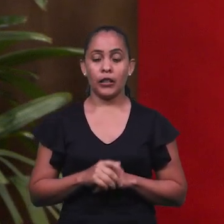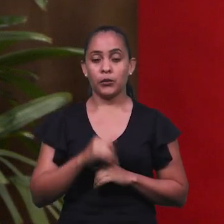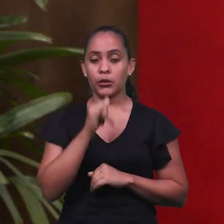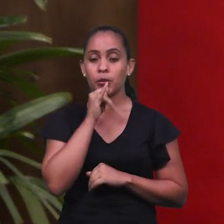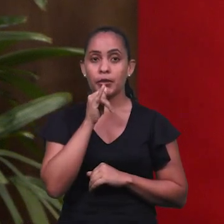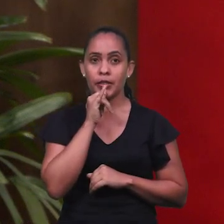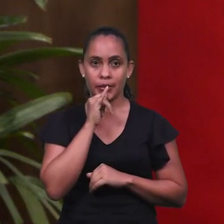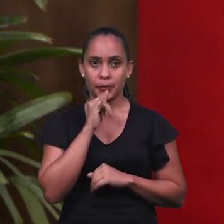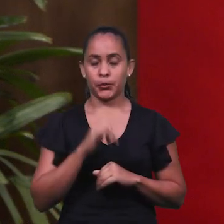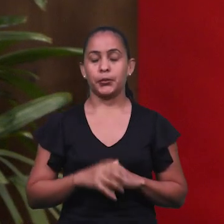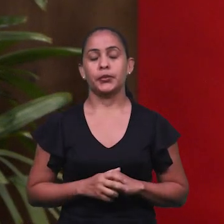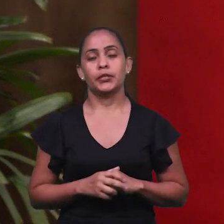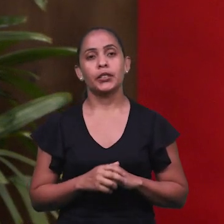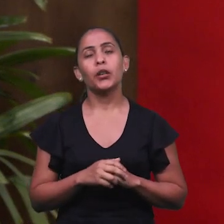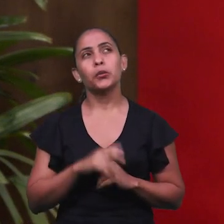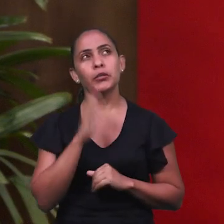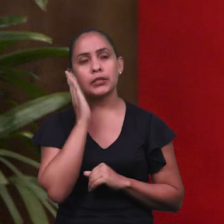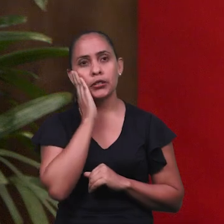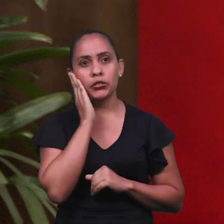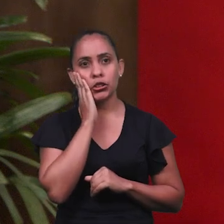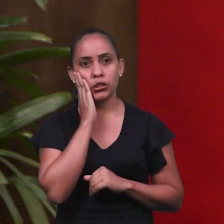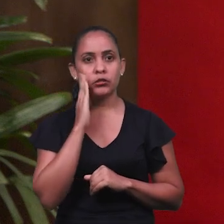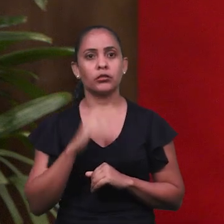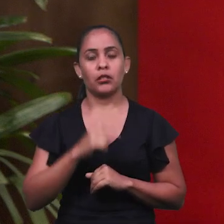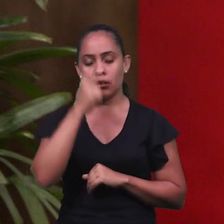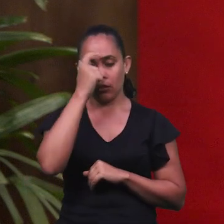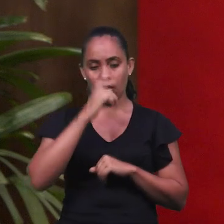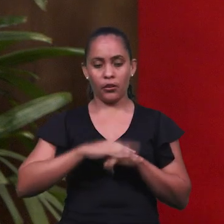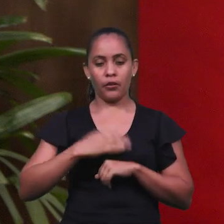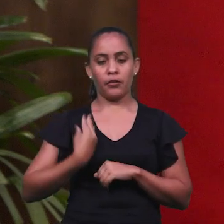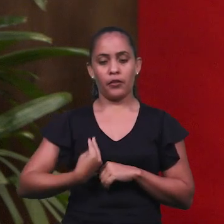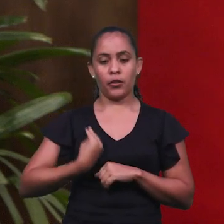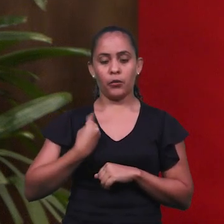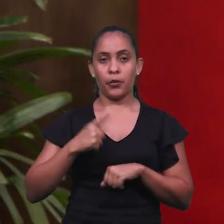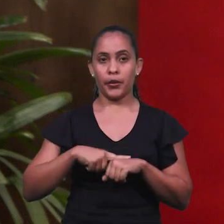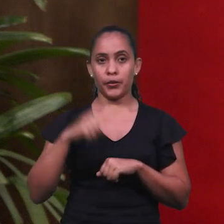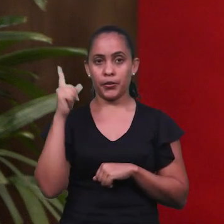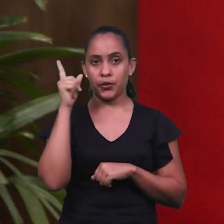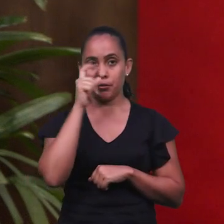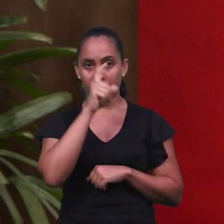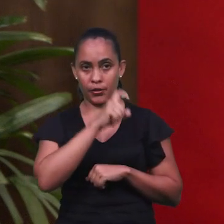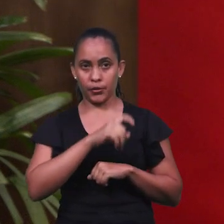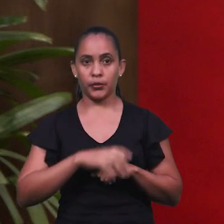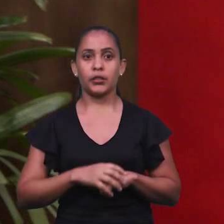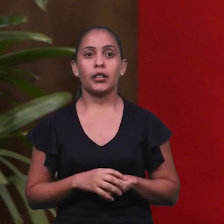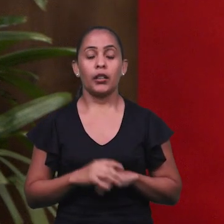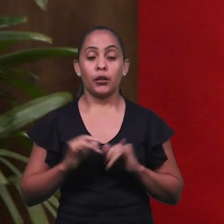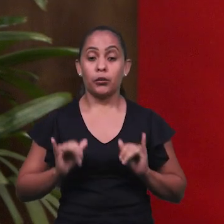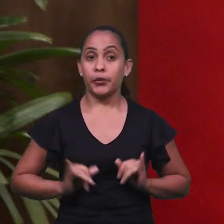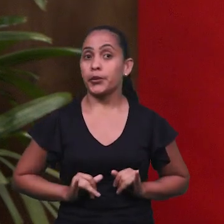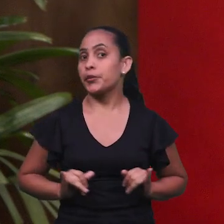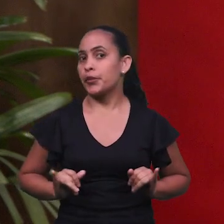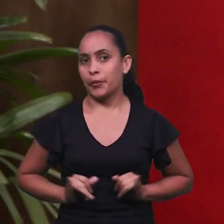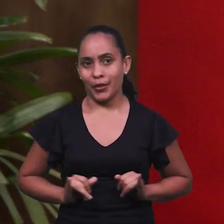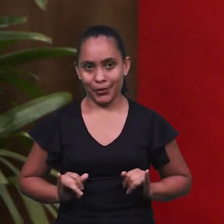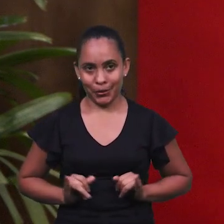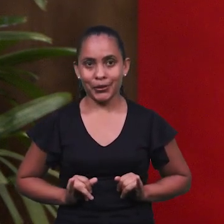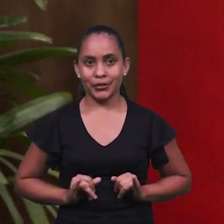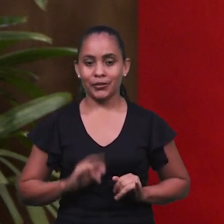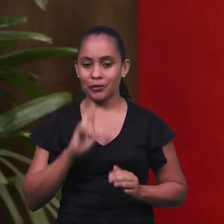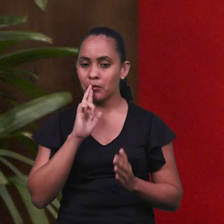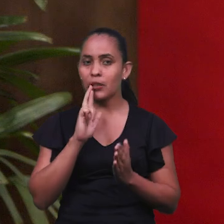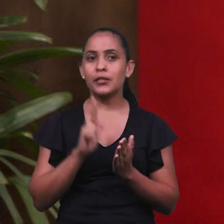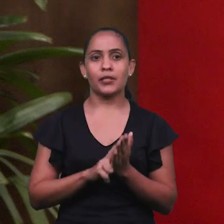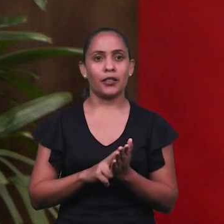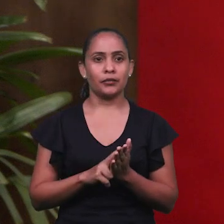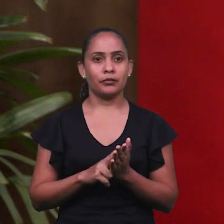vamos dar um exemplo aqui. Eu entendi que eu estou passando por uma provação, por uma aflição, por um sofrimento, e o resultado é